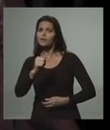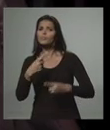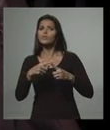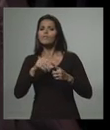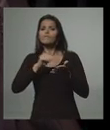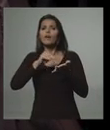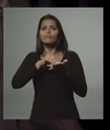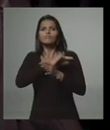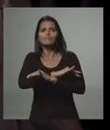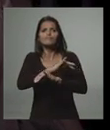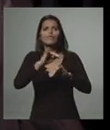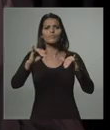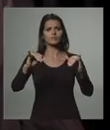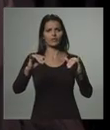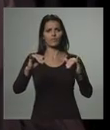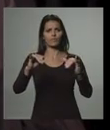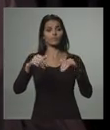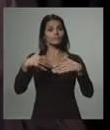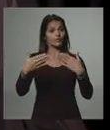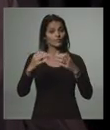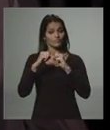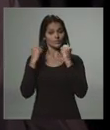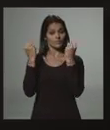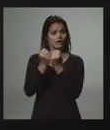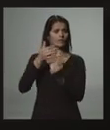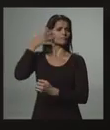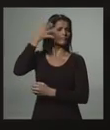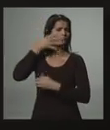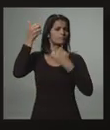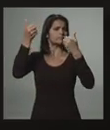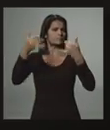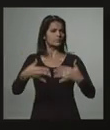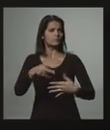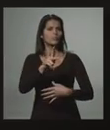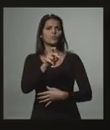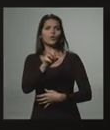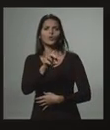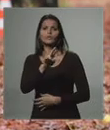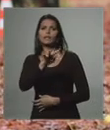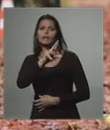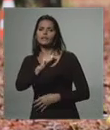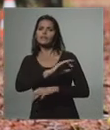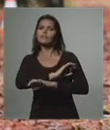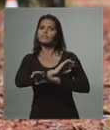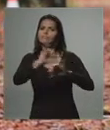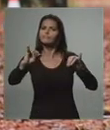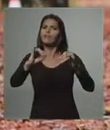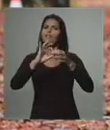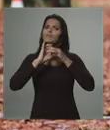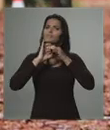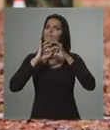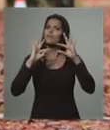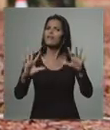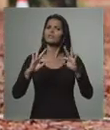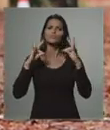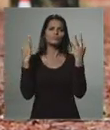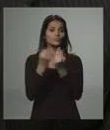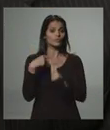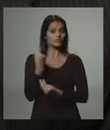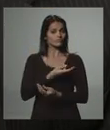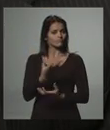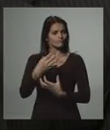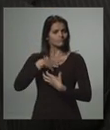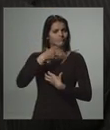são raras enquanto não existe informação para chegar. Então, através desse seminário, de tantas portarias que foram liberadas, nós nos